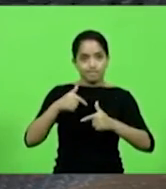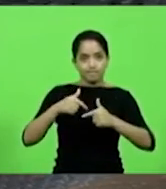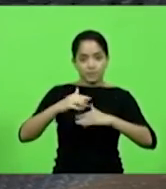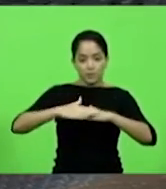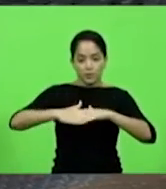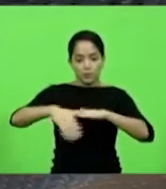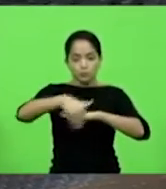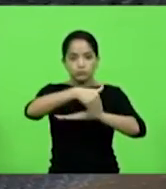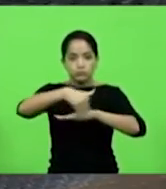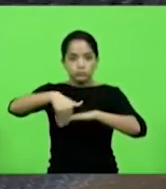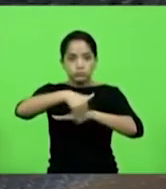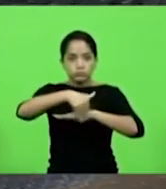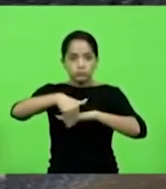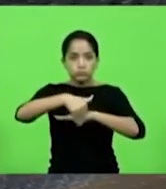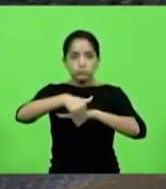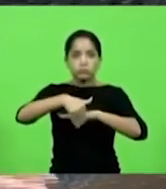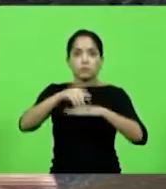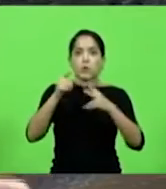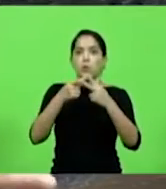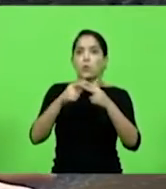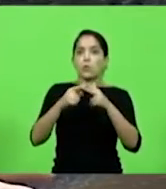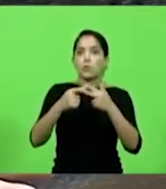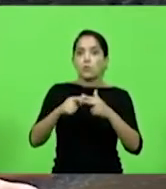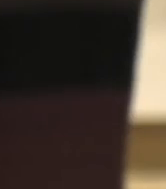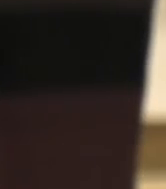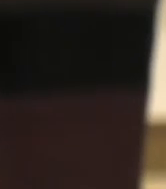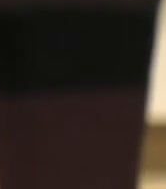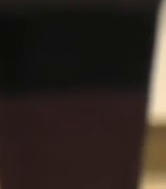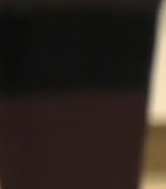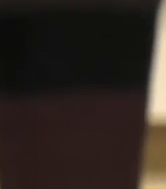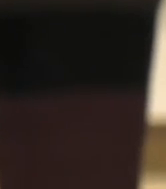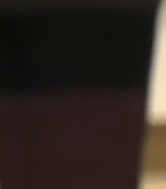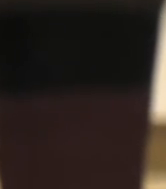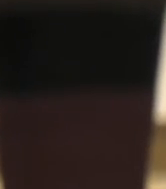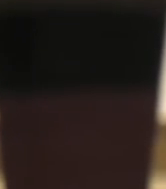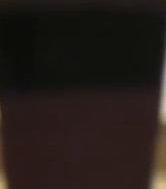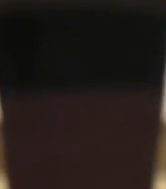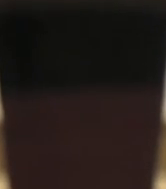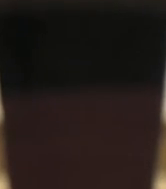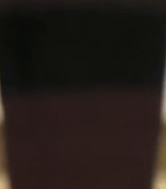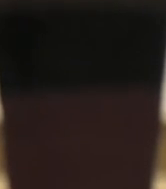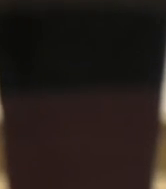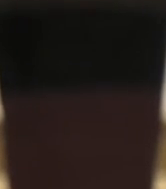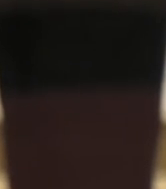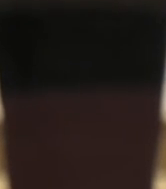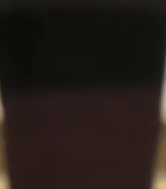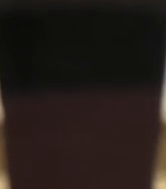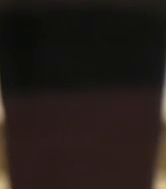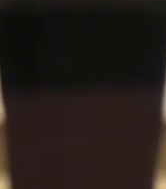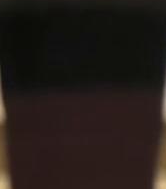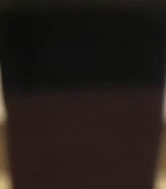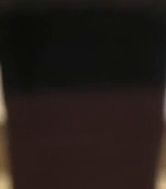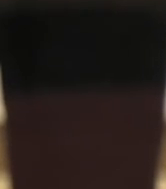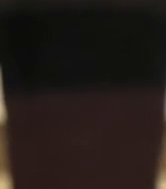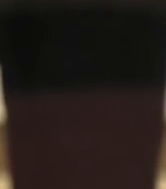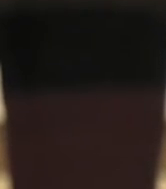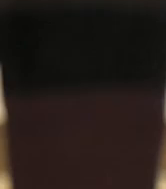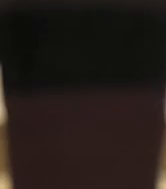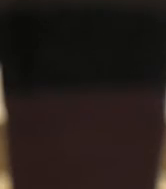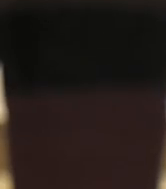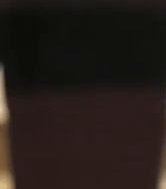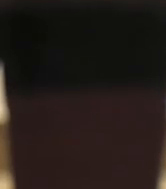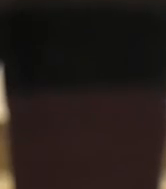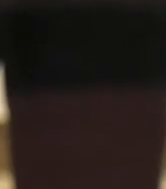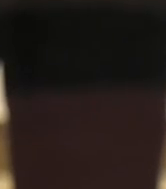diária, ou seja, uma operação tapa-buraco. Já o deputado Maurício Scudillac informou que recebeu um ofício